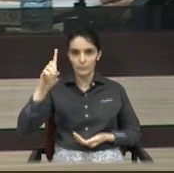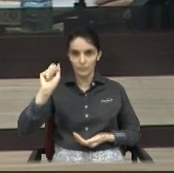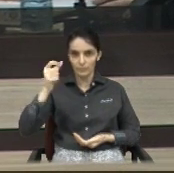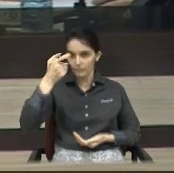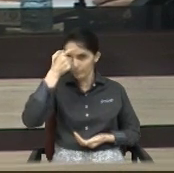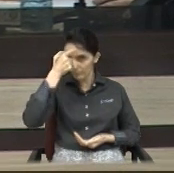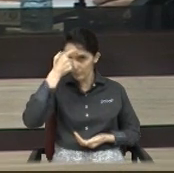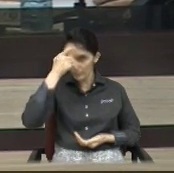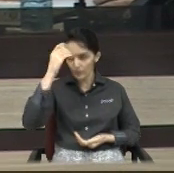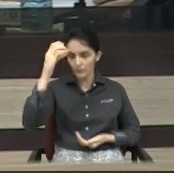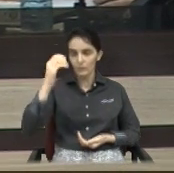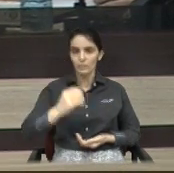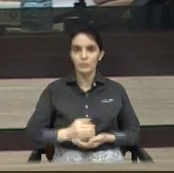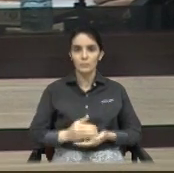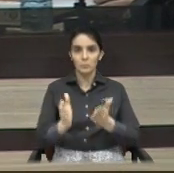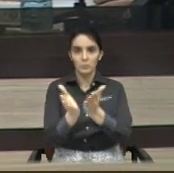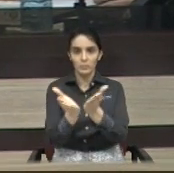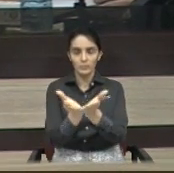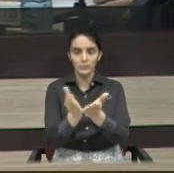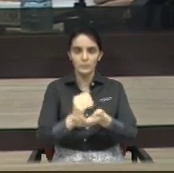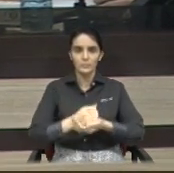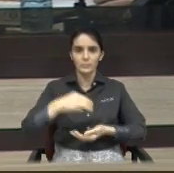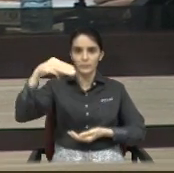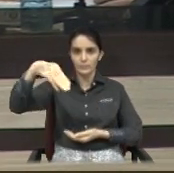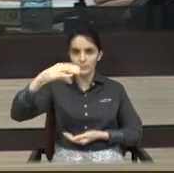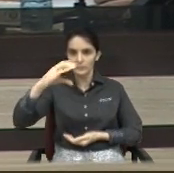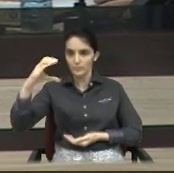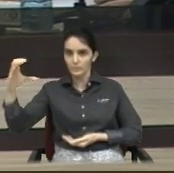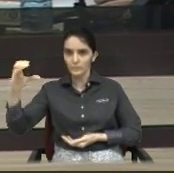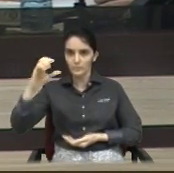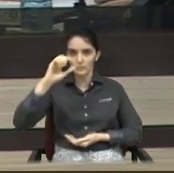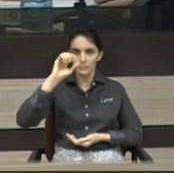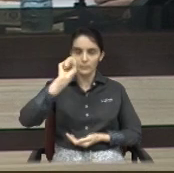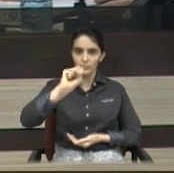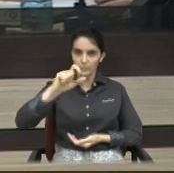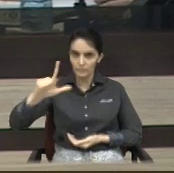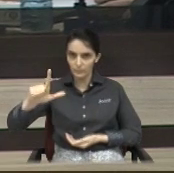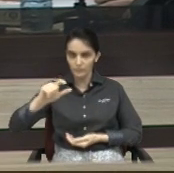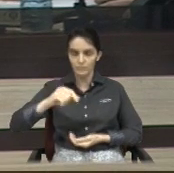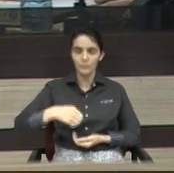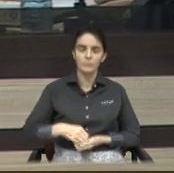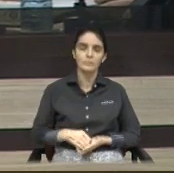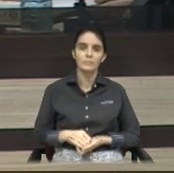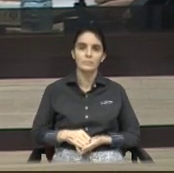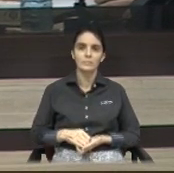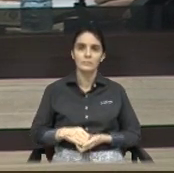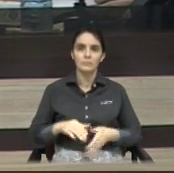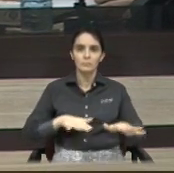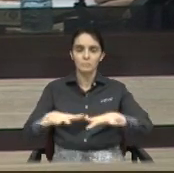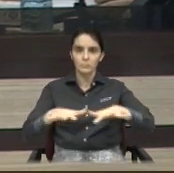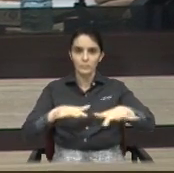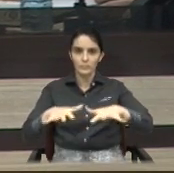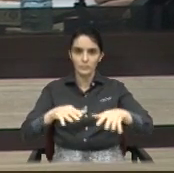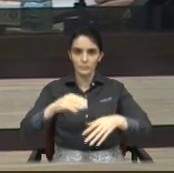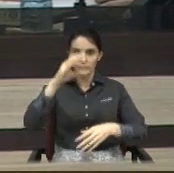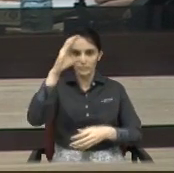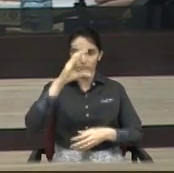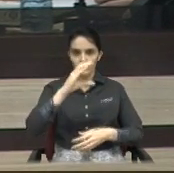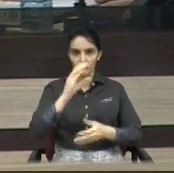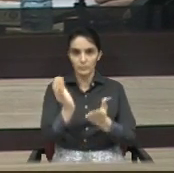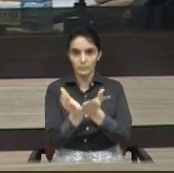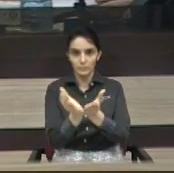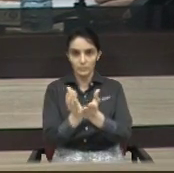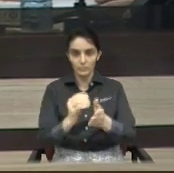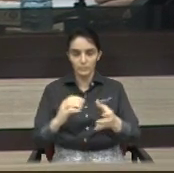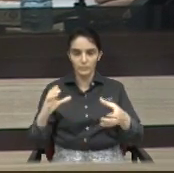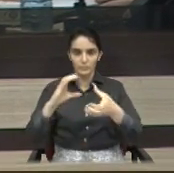conscientização cristã, e ao MCCSL, Movimento Cristão de Casais de Santa Luzia,